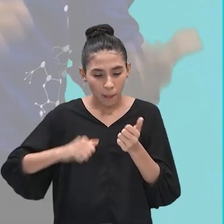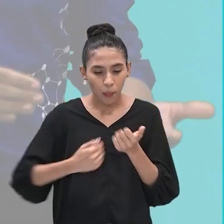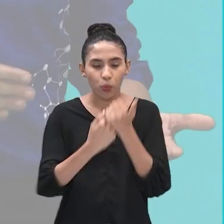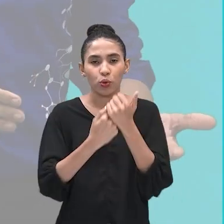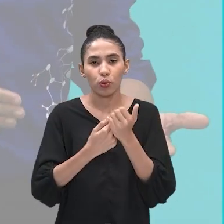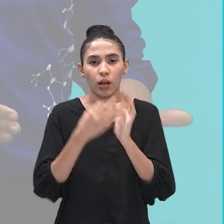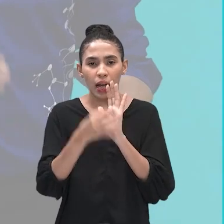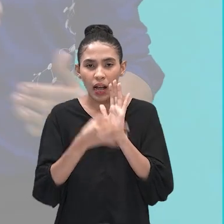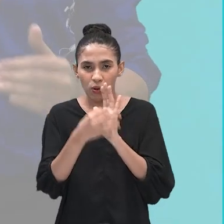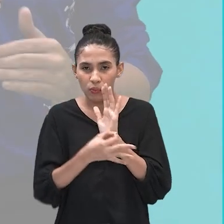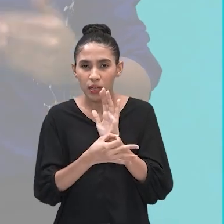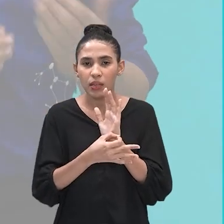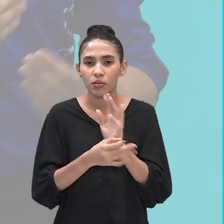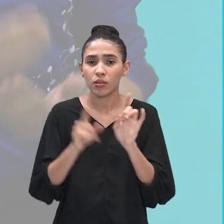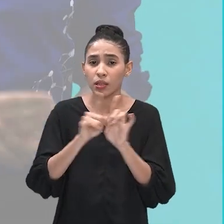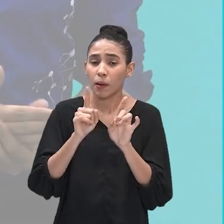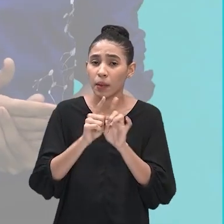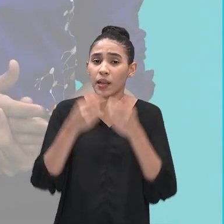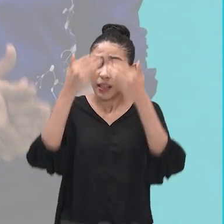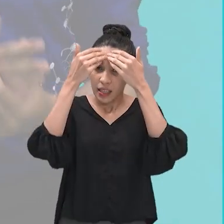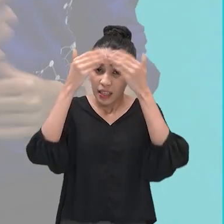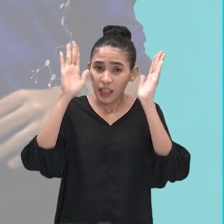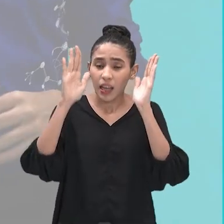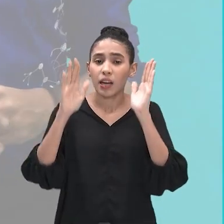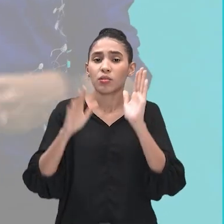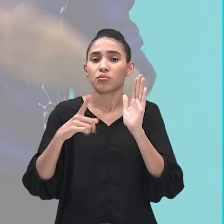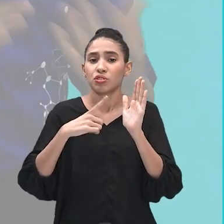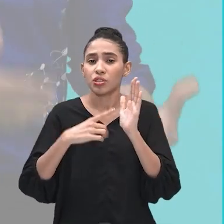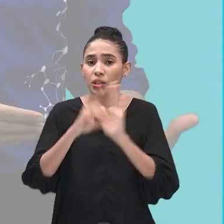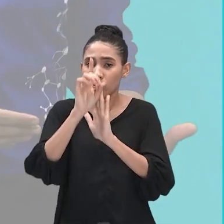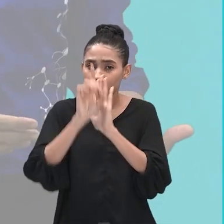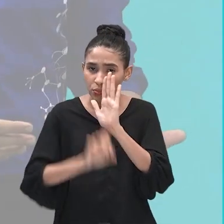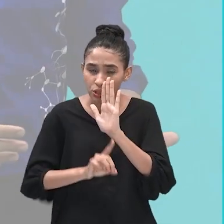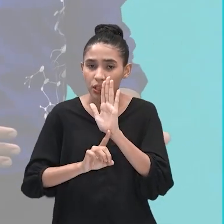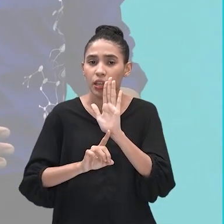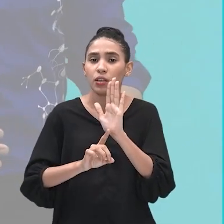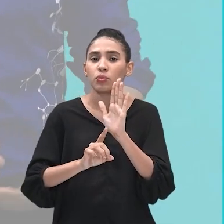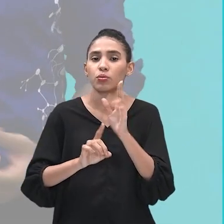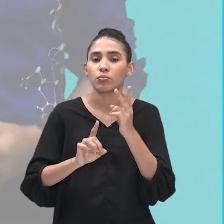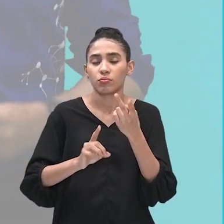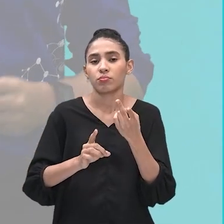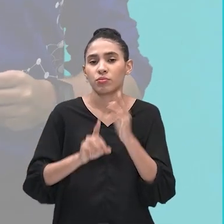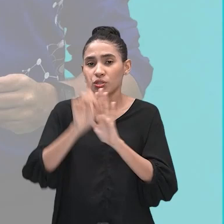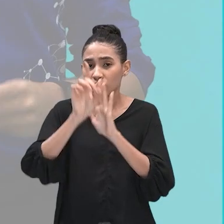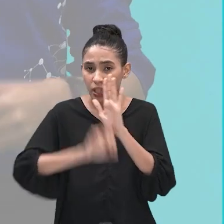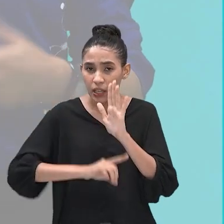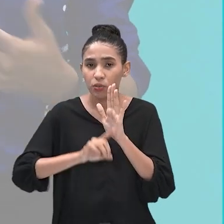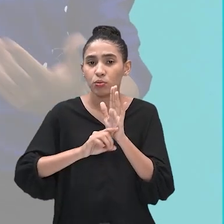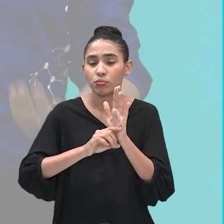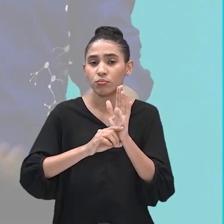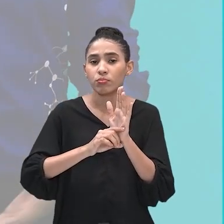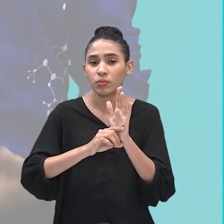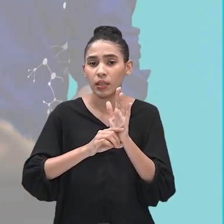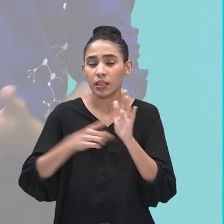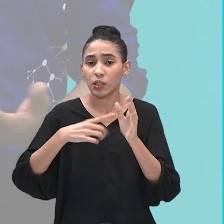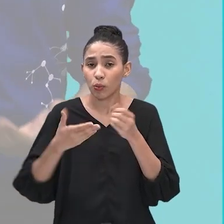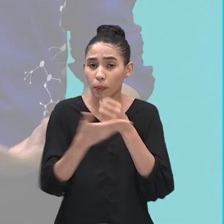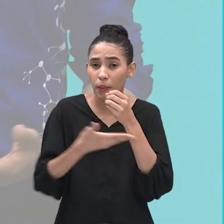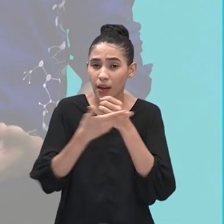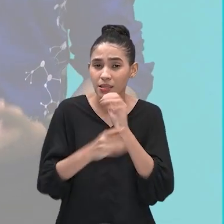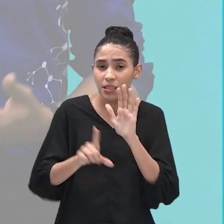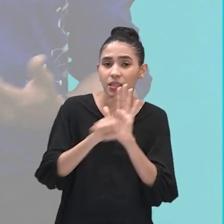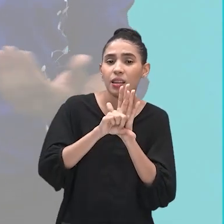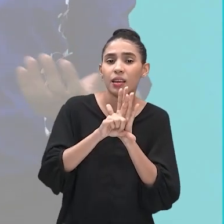E ficou bem claro que ele conhecia, né, os direitos dele ali enquanto consumidor, reforçou várias vezes